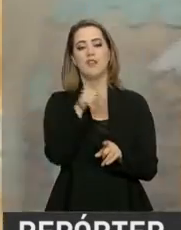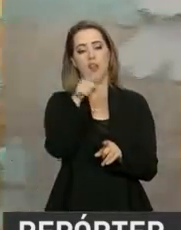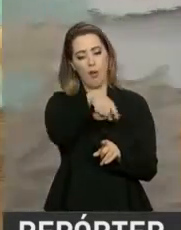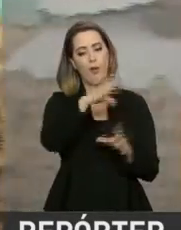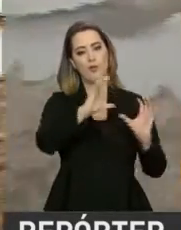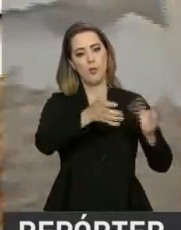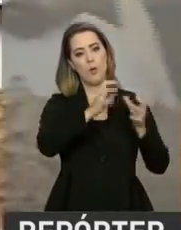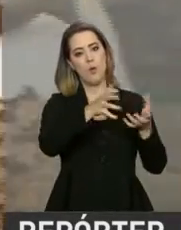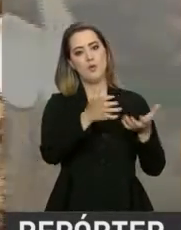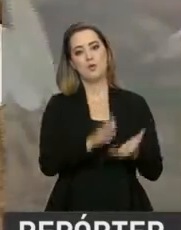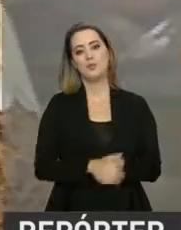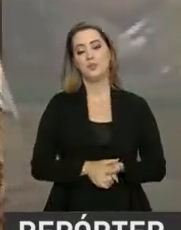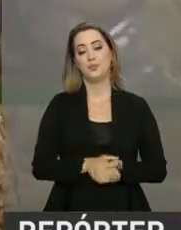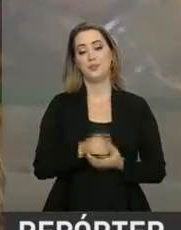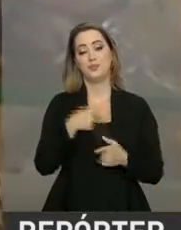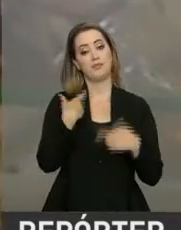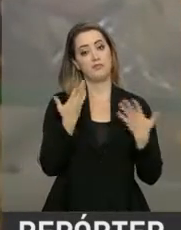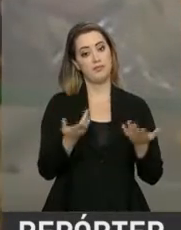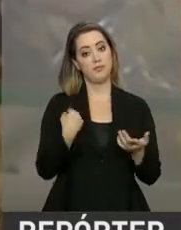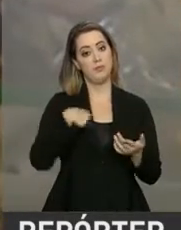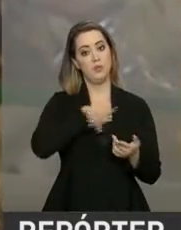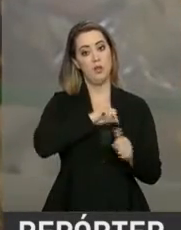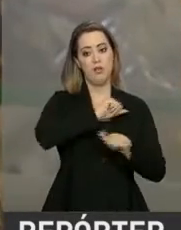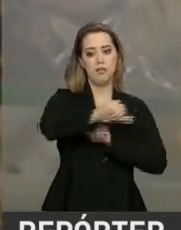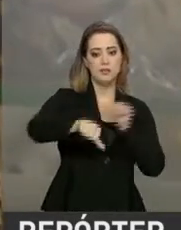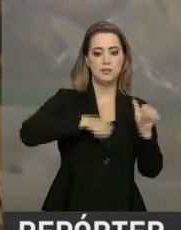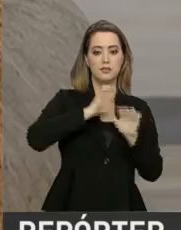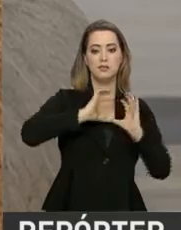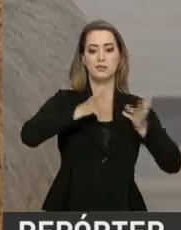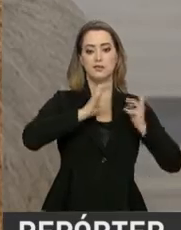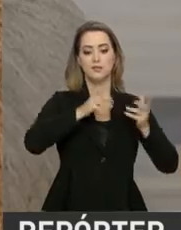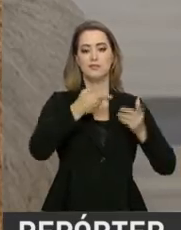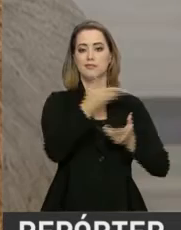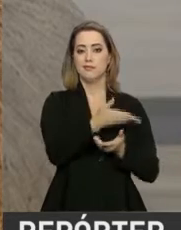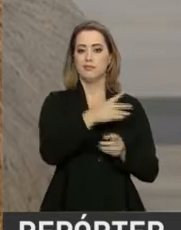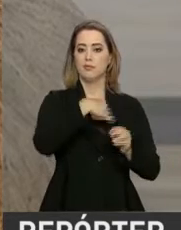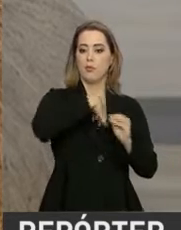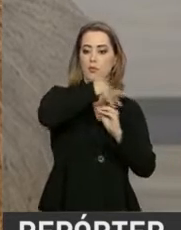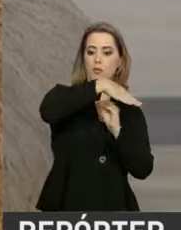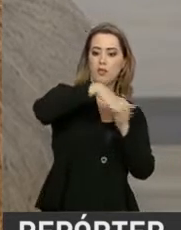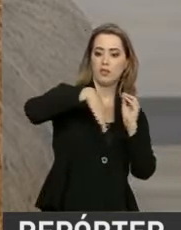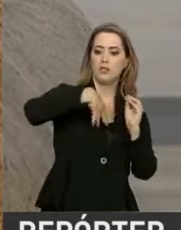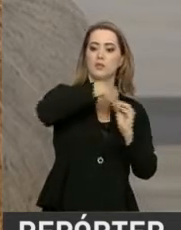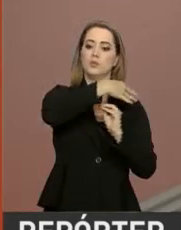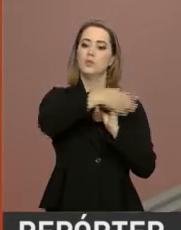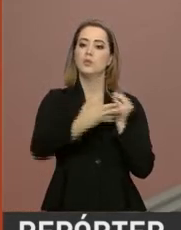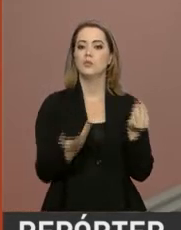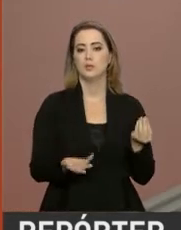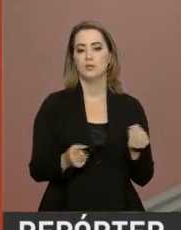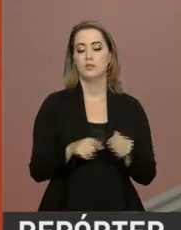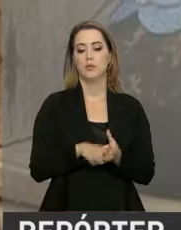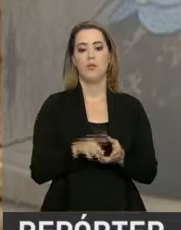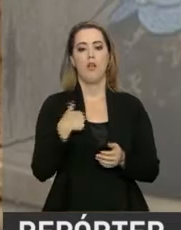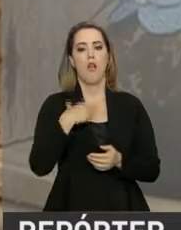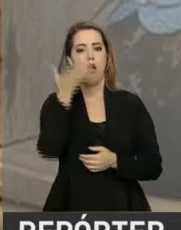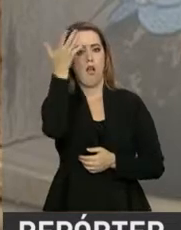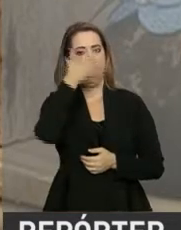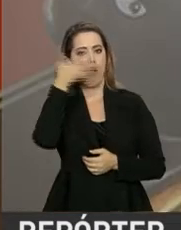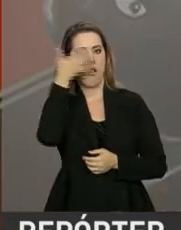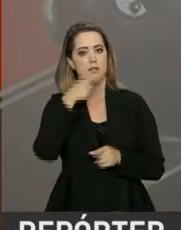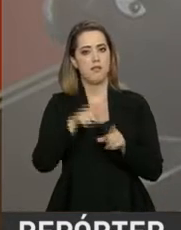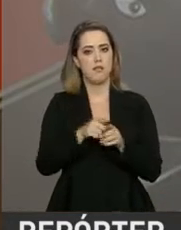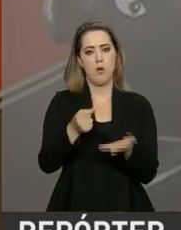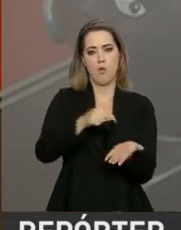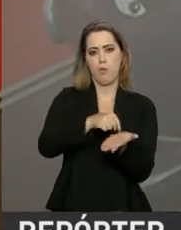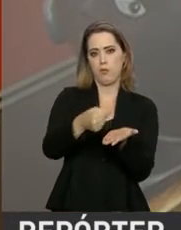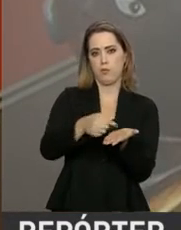coco. E aí, transformamos na saia da baiana. O coco ainda dá vida a máscaras, petisqueira, orixás e